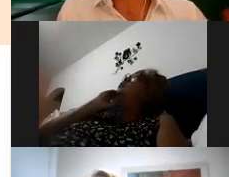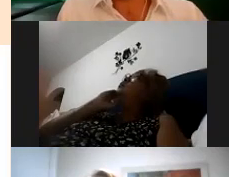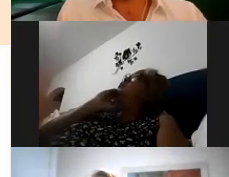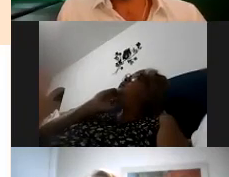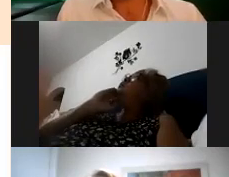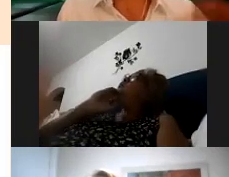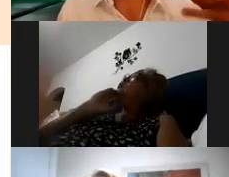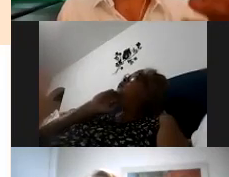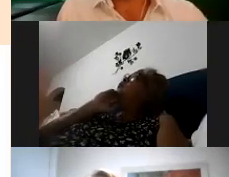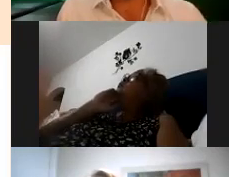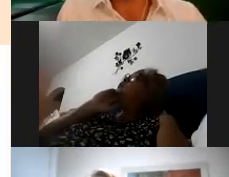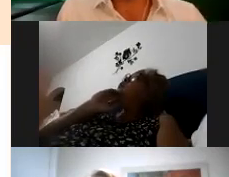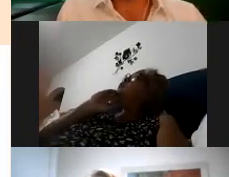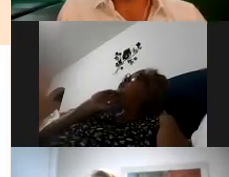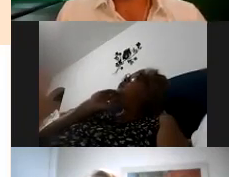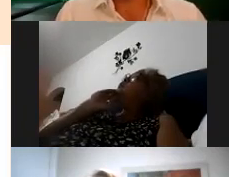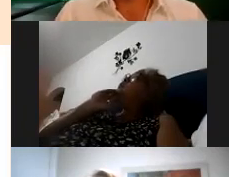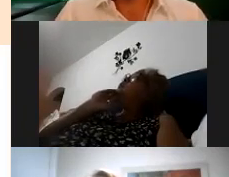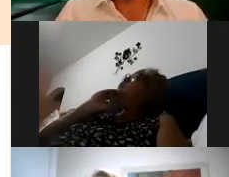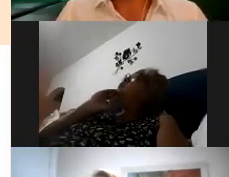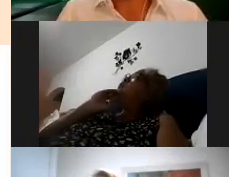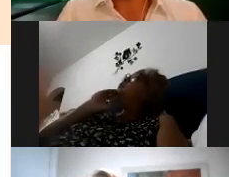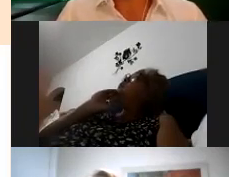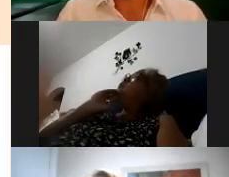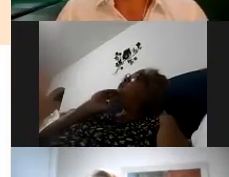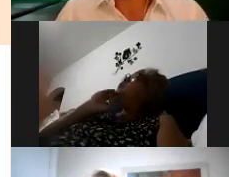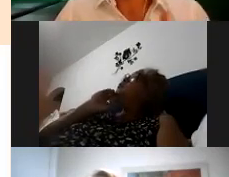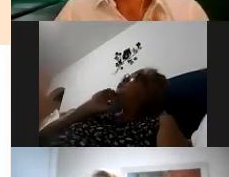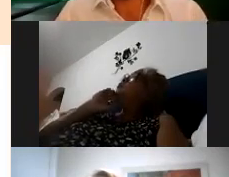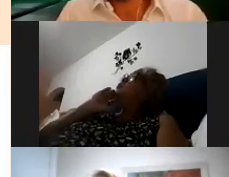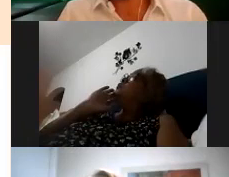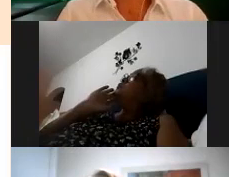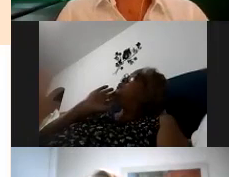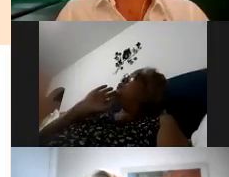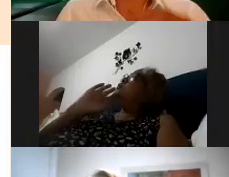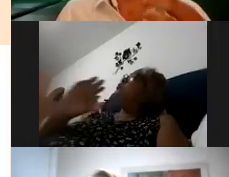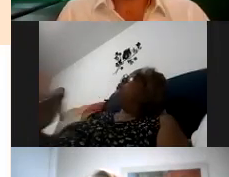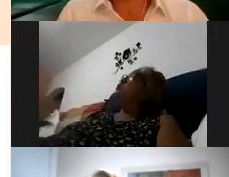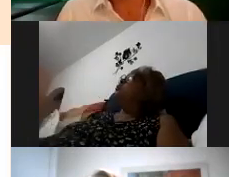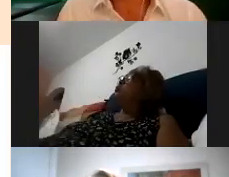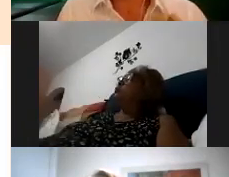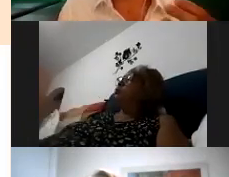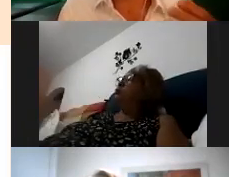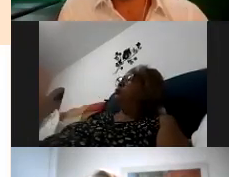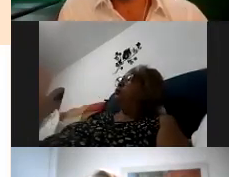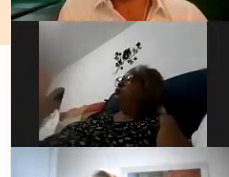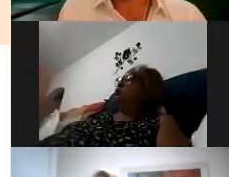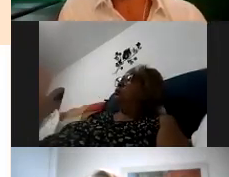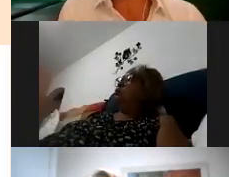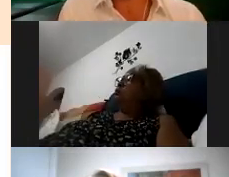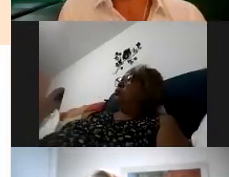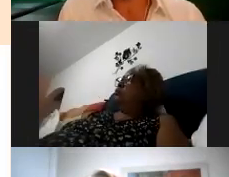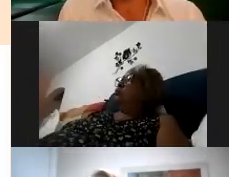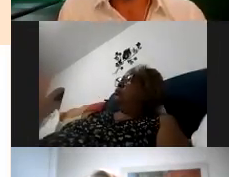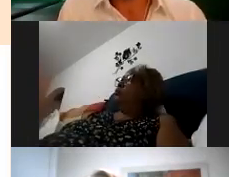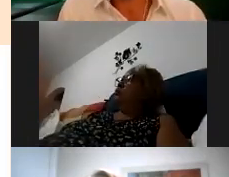essas barreiras, nós minimizamos essas dificuldades, ou quando somos preconceituosos, ou quando não estamos preparados para